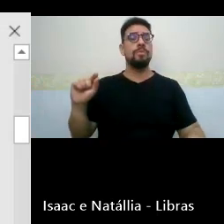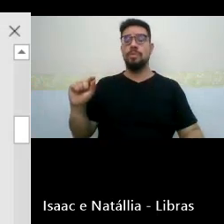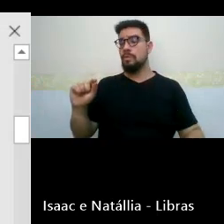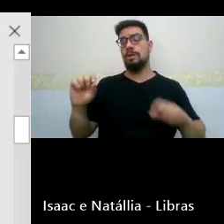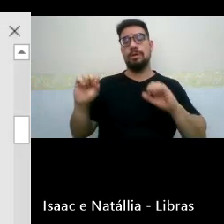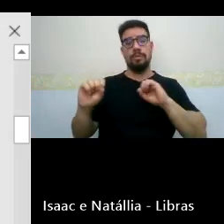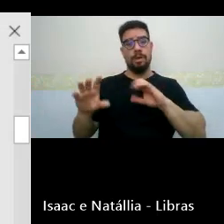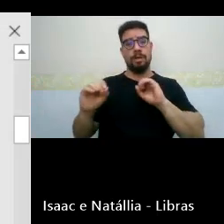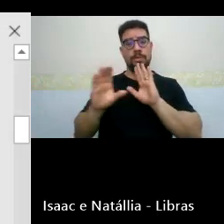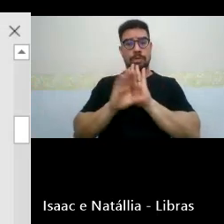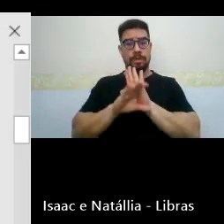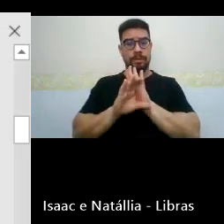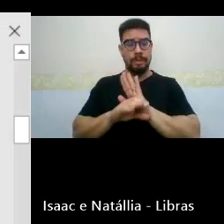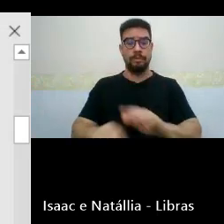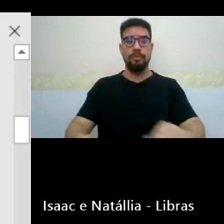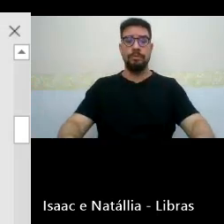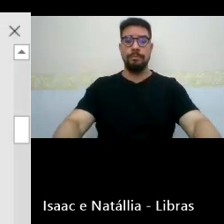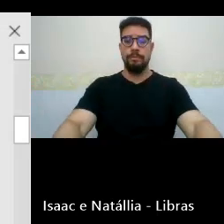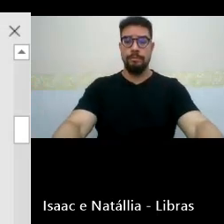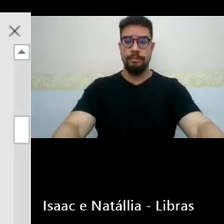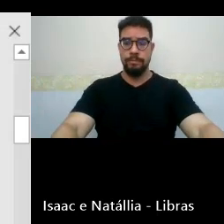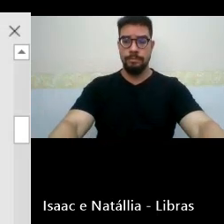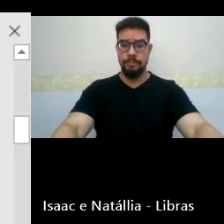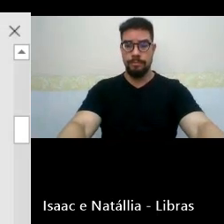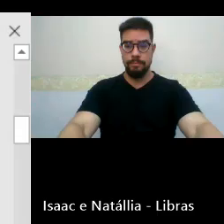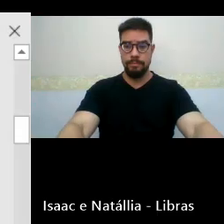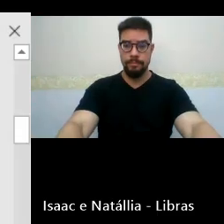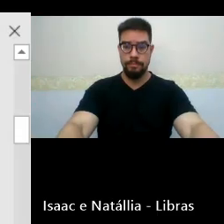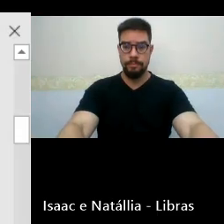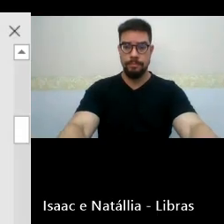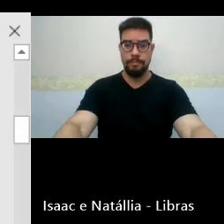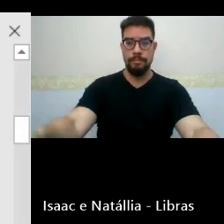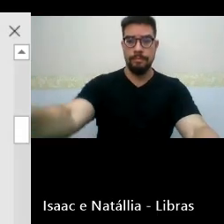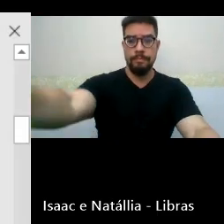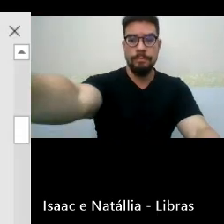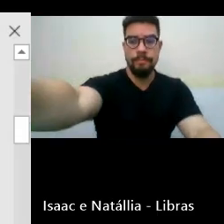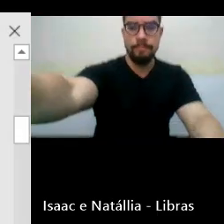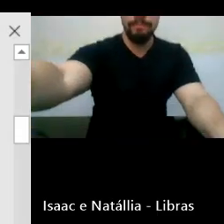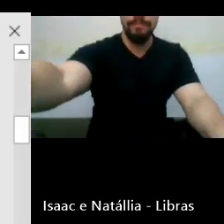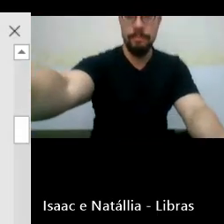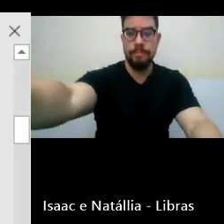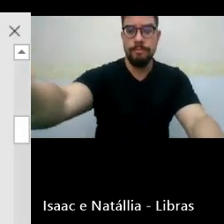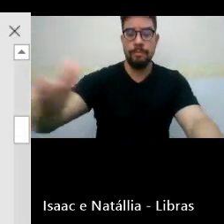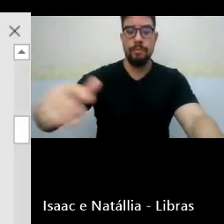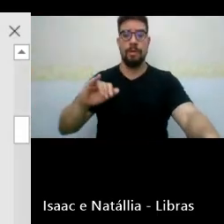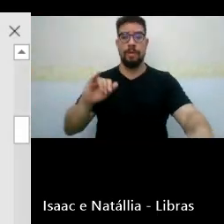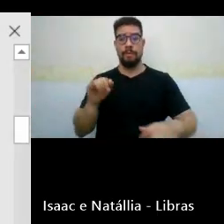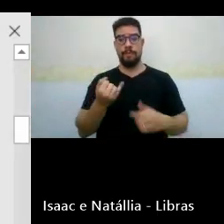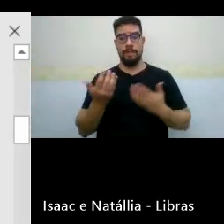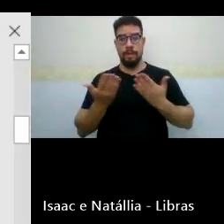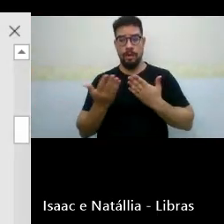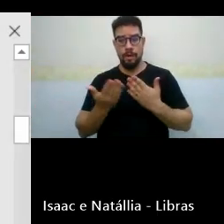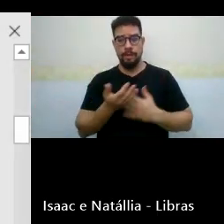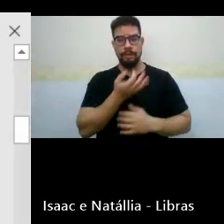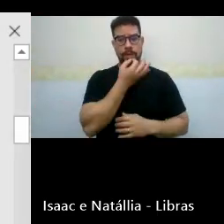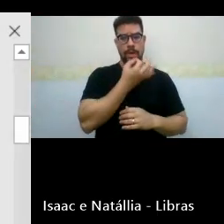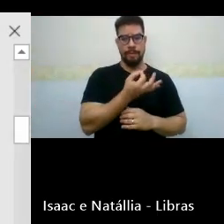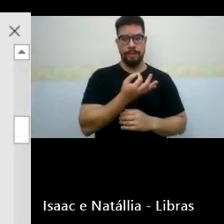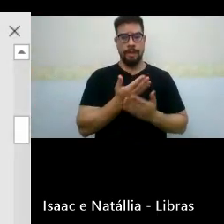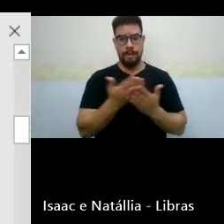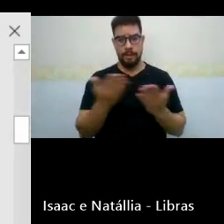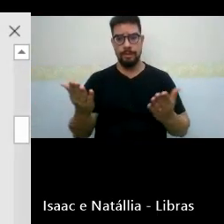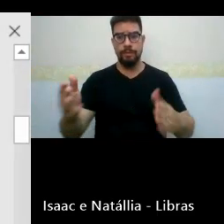educação, tá? Eu quero abrir um parênteses aqui e fazer um comentário. Nós estamos